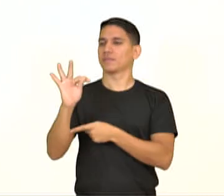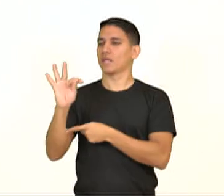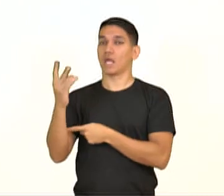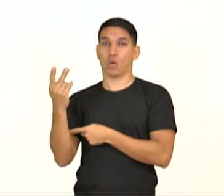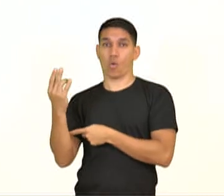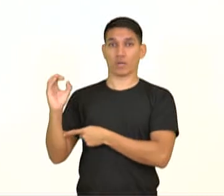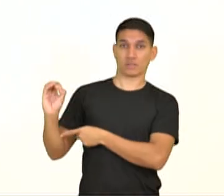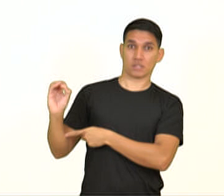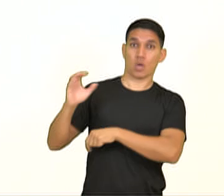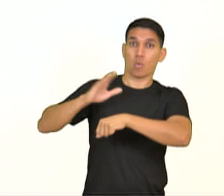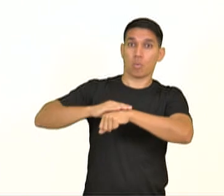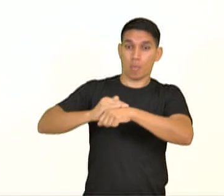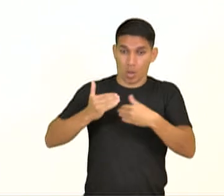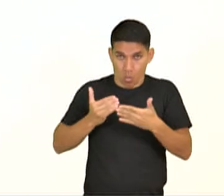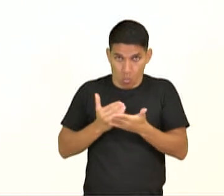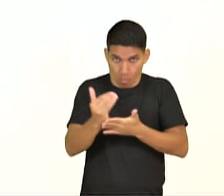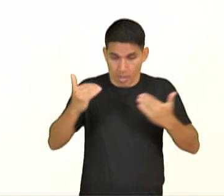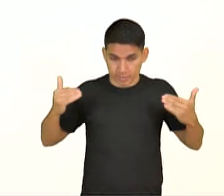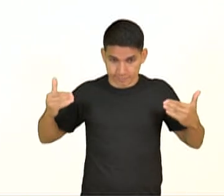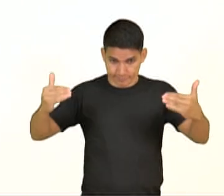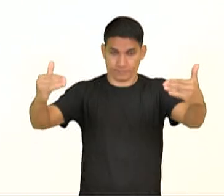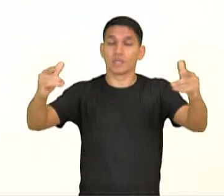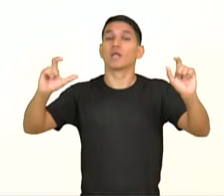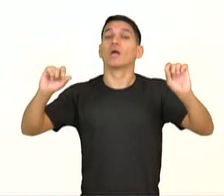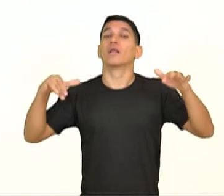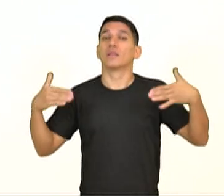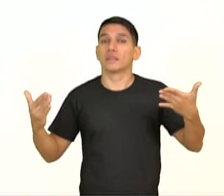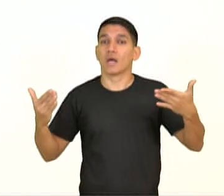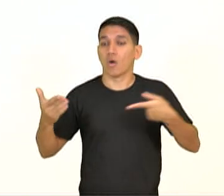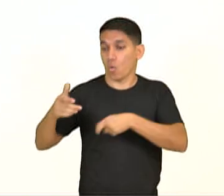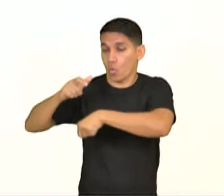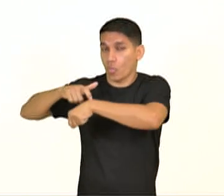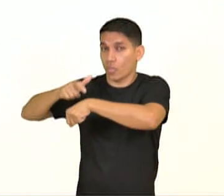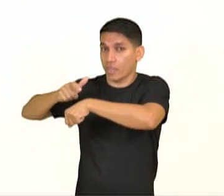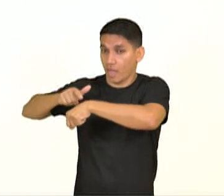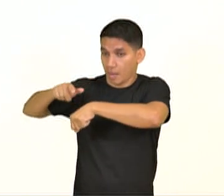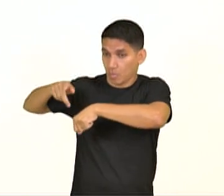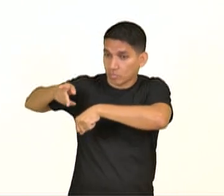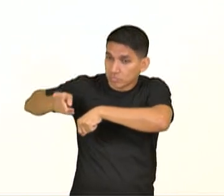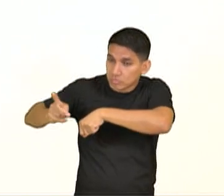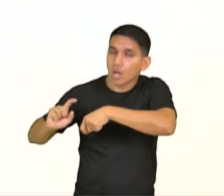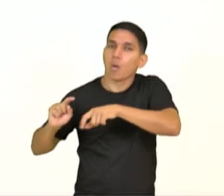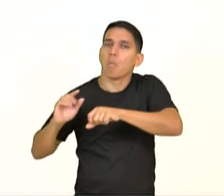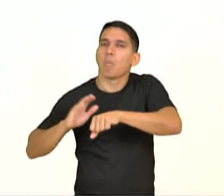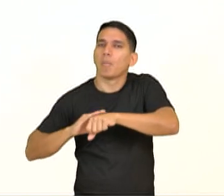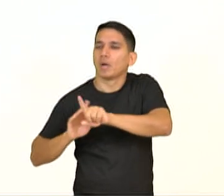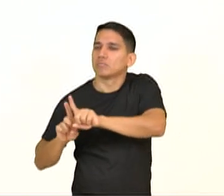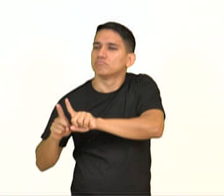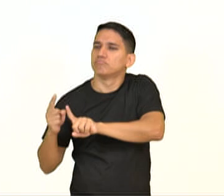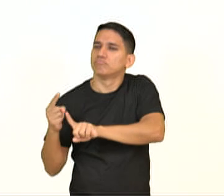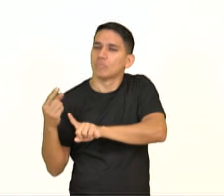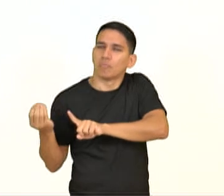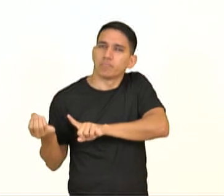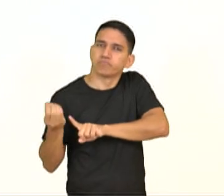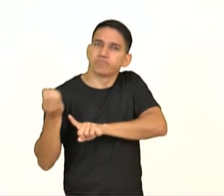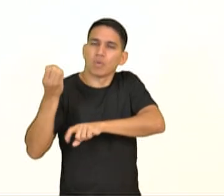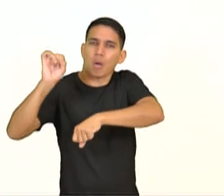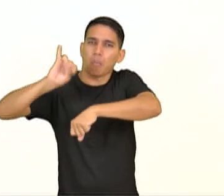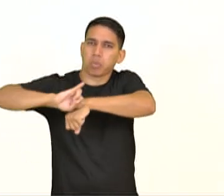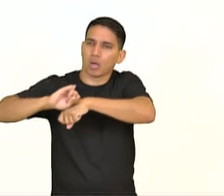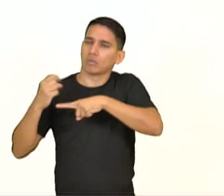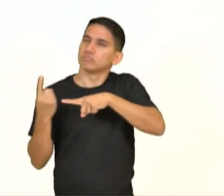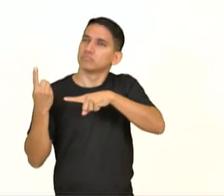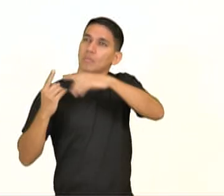zero no instante do lançamento, então o tempo decorrido desde o lançamento até alcançar a